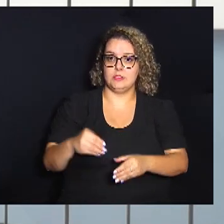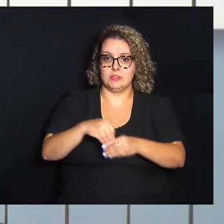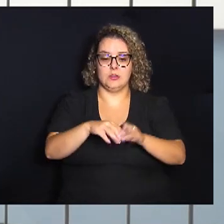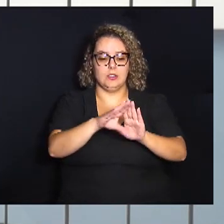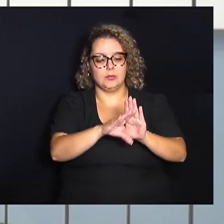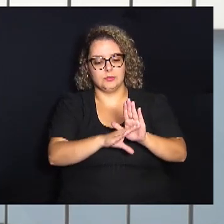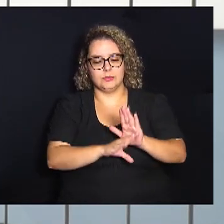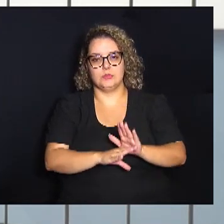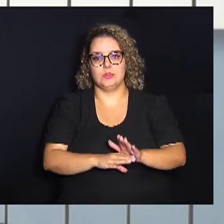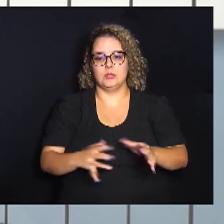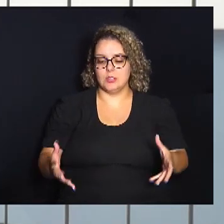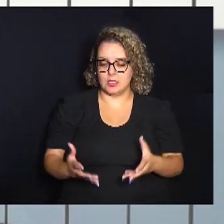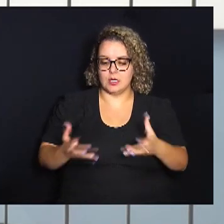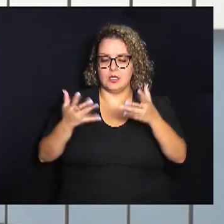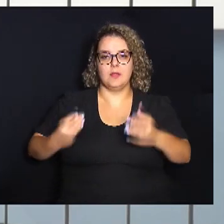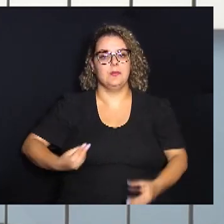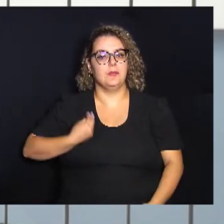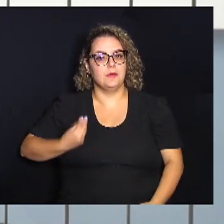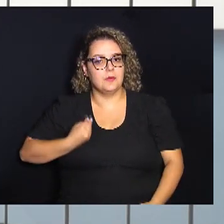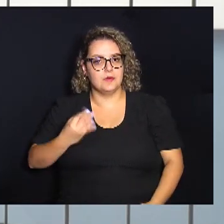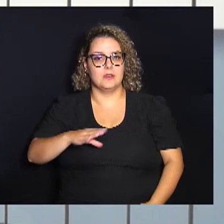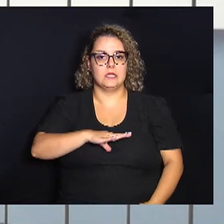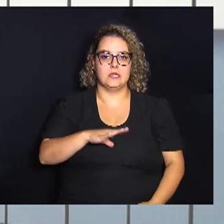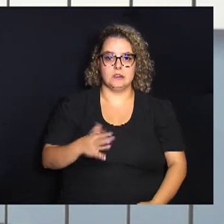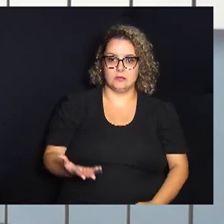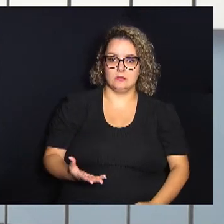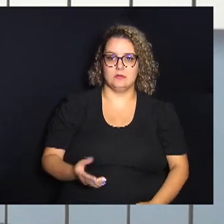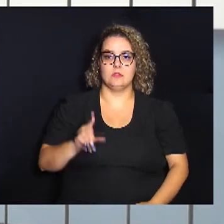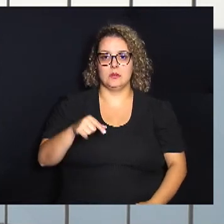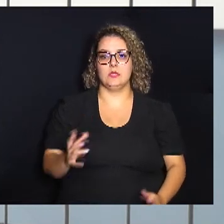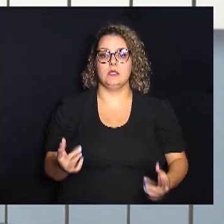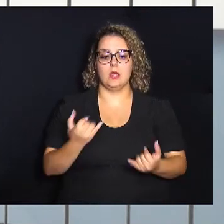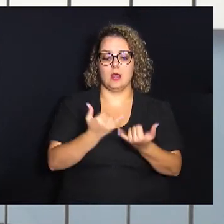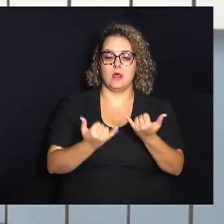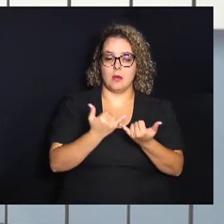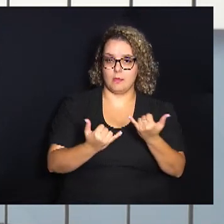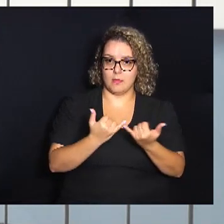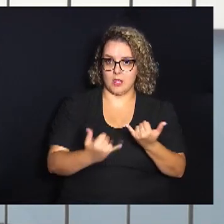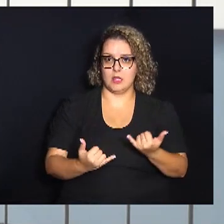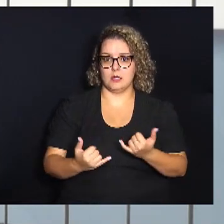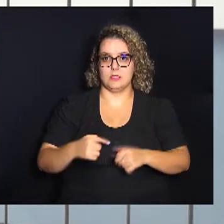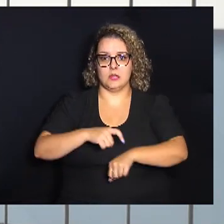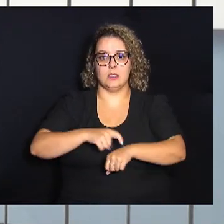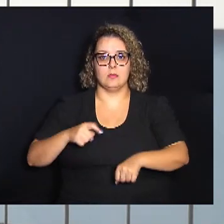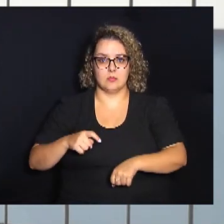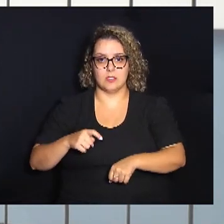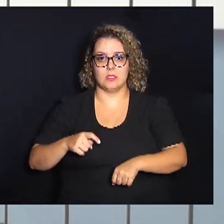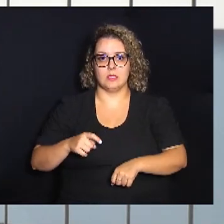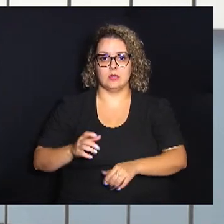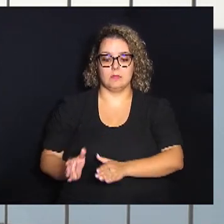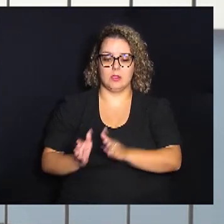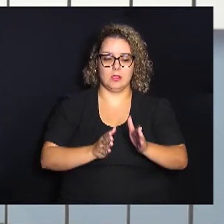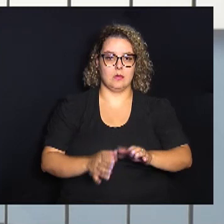programa Reviva a Cidade. E a interdição é parcial apenas. Nesse momento, a faixa da esquerda